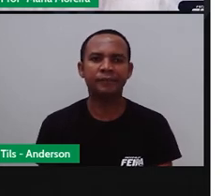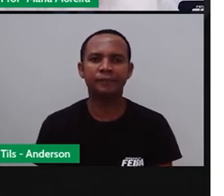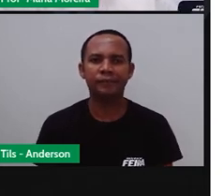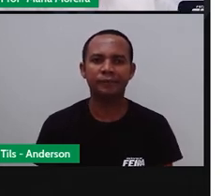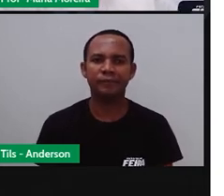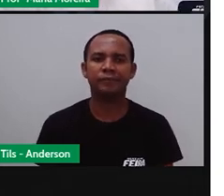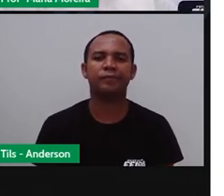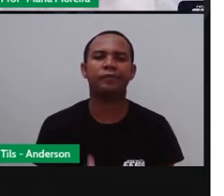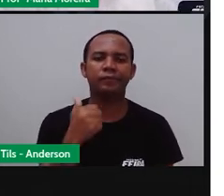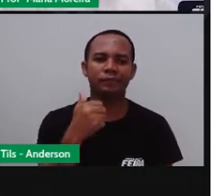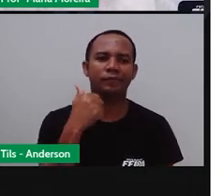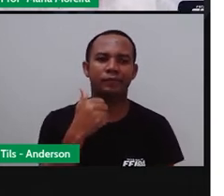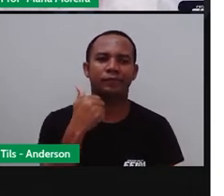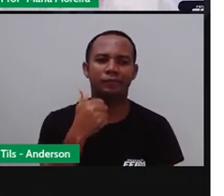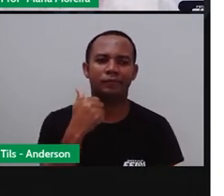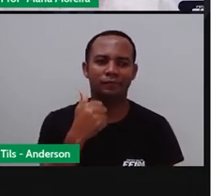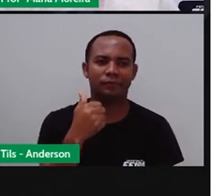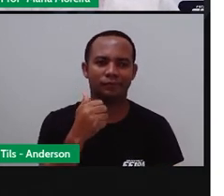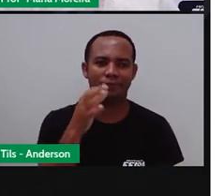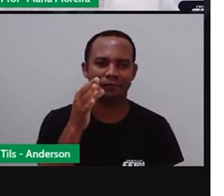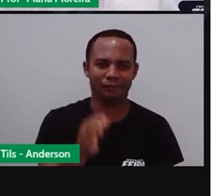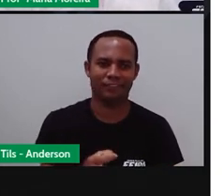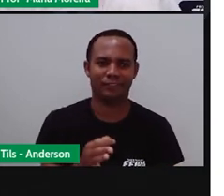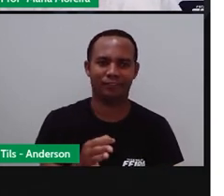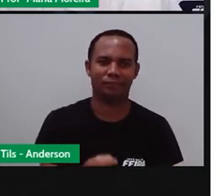pergunta. Acertou tudo, Anderson?